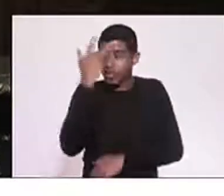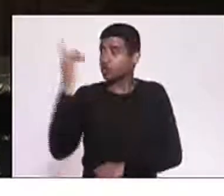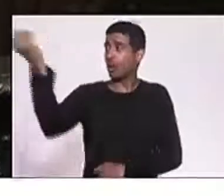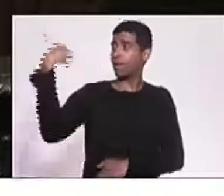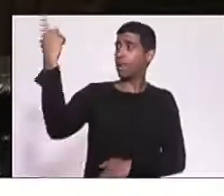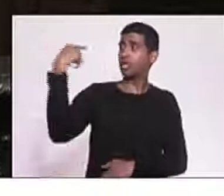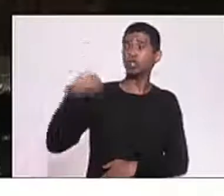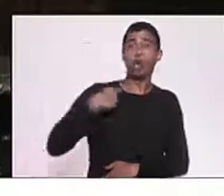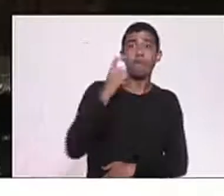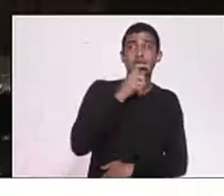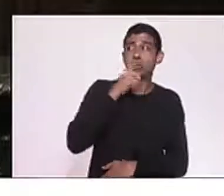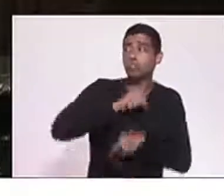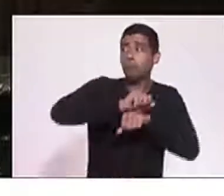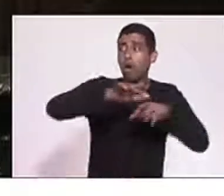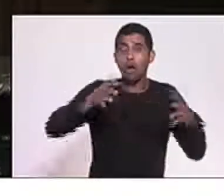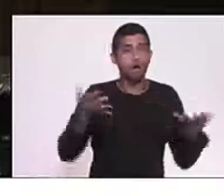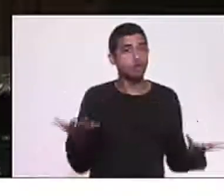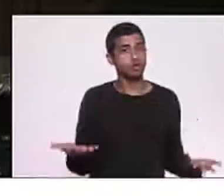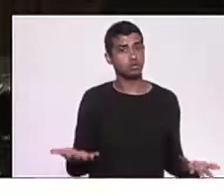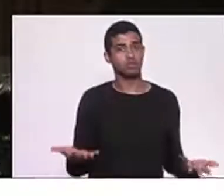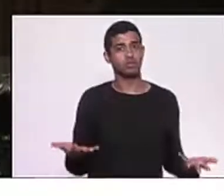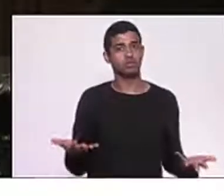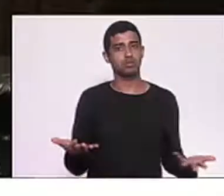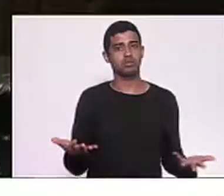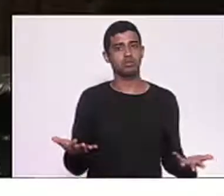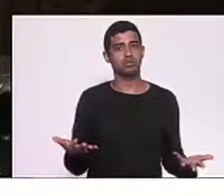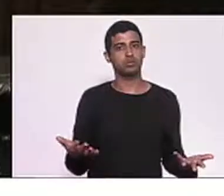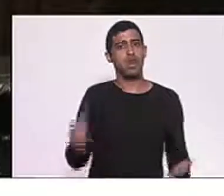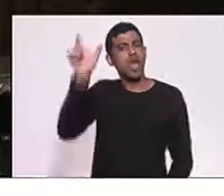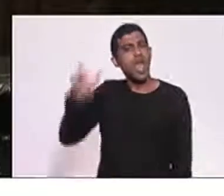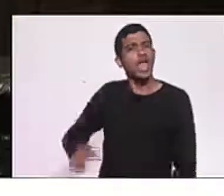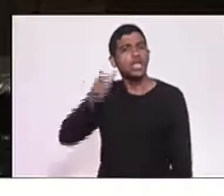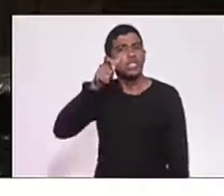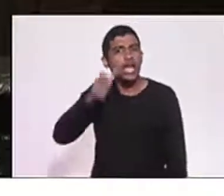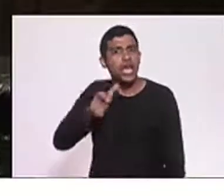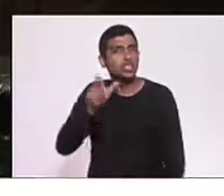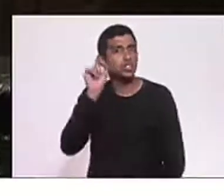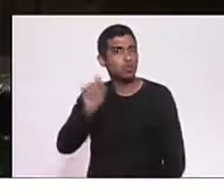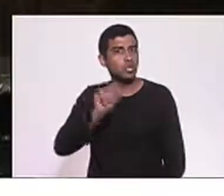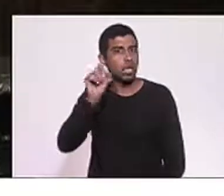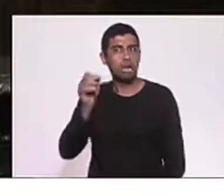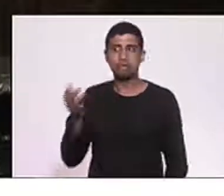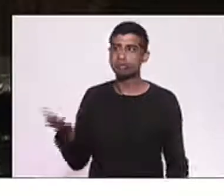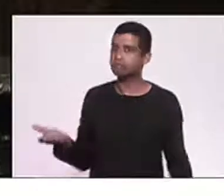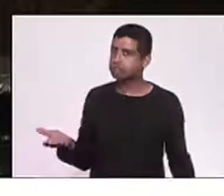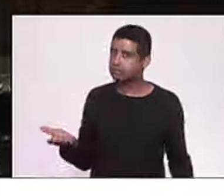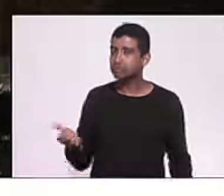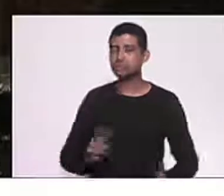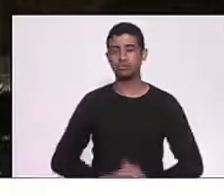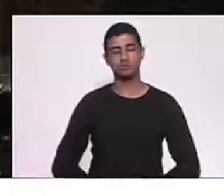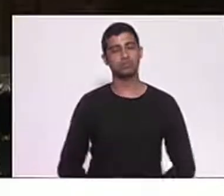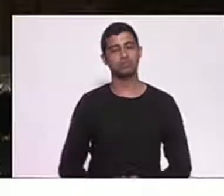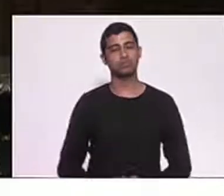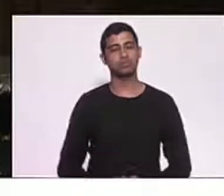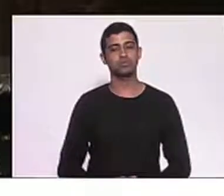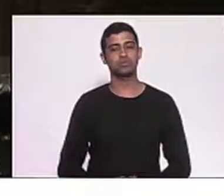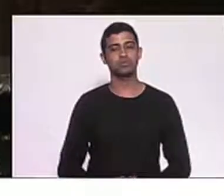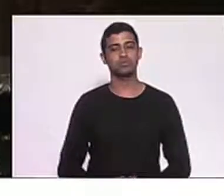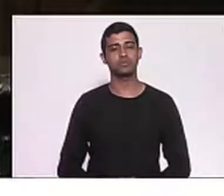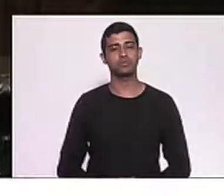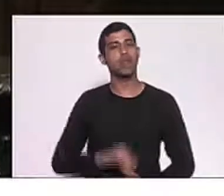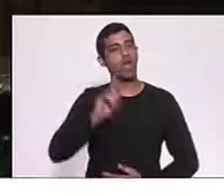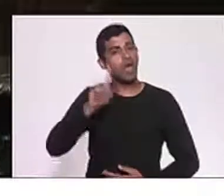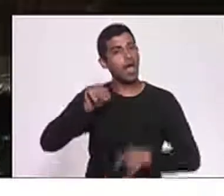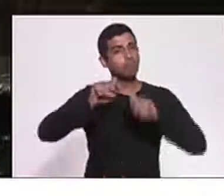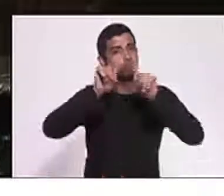quem? Sob que interesse menor? Essa é uma